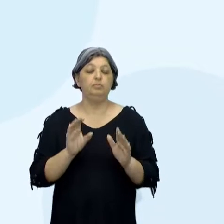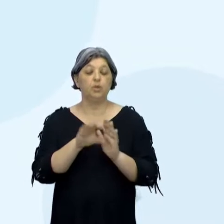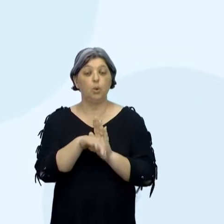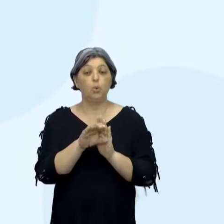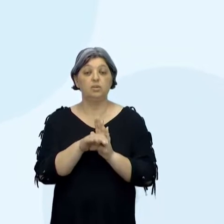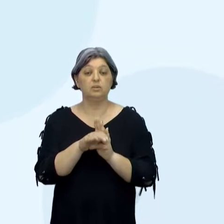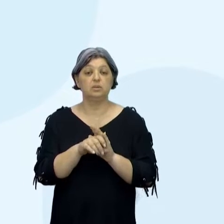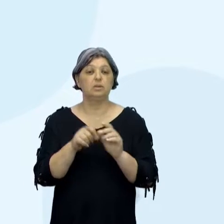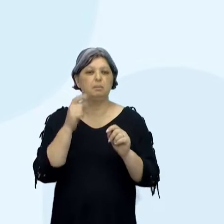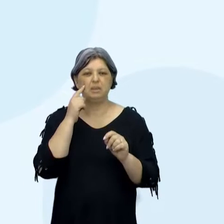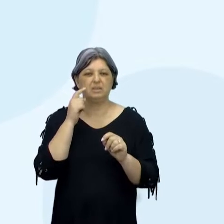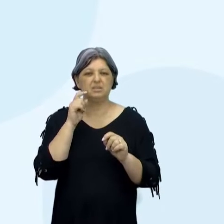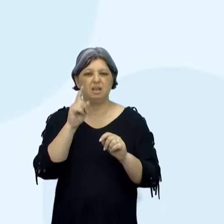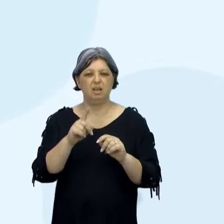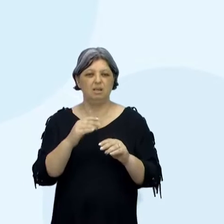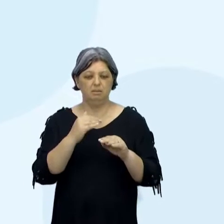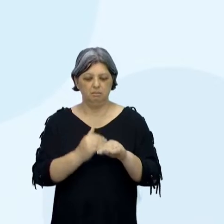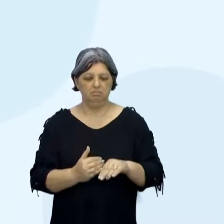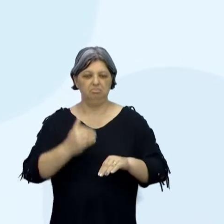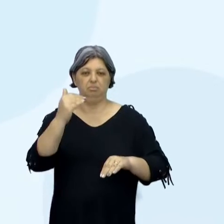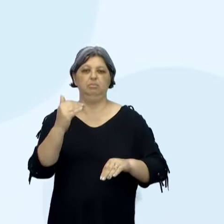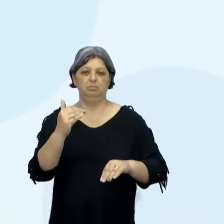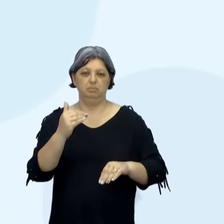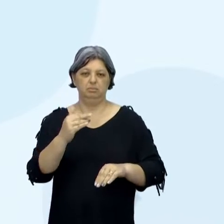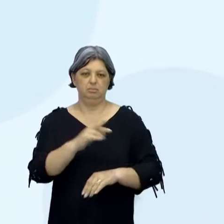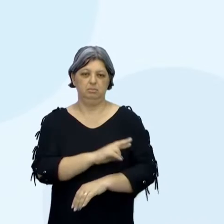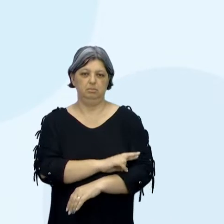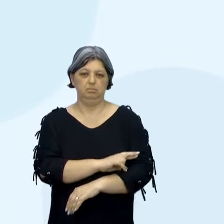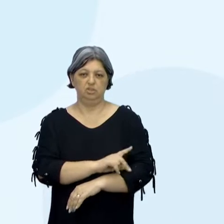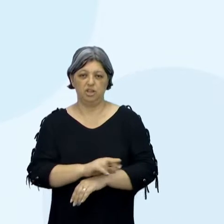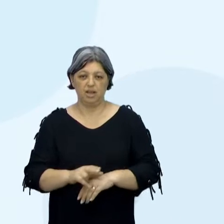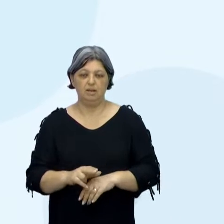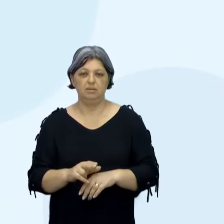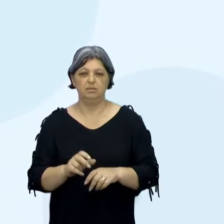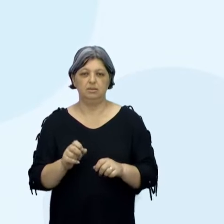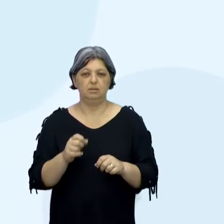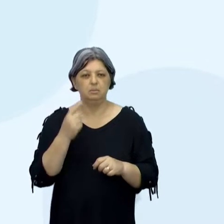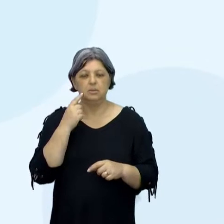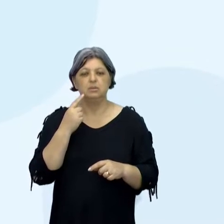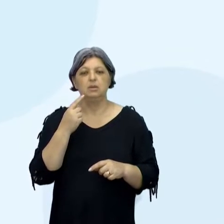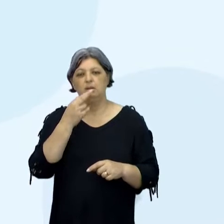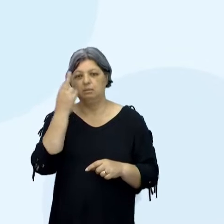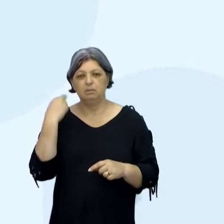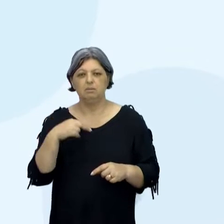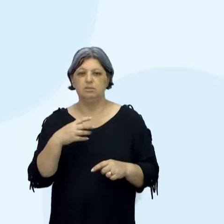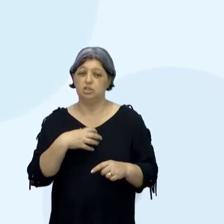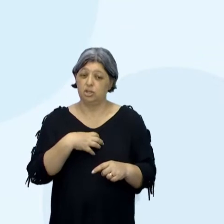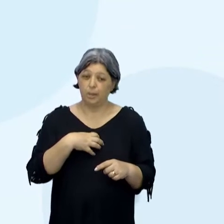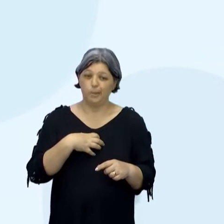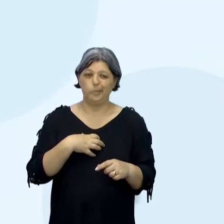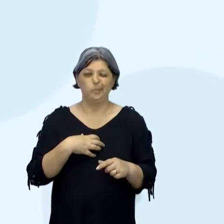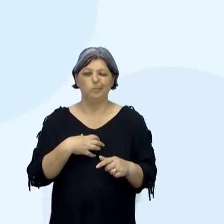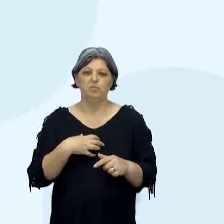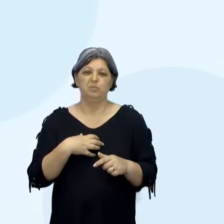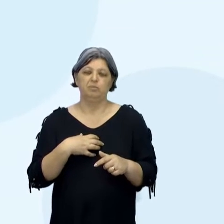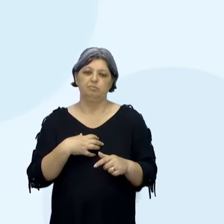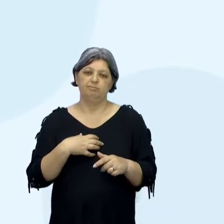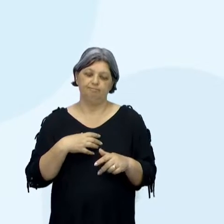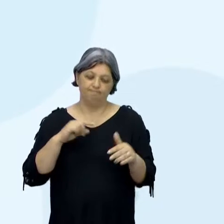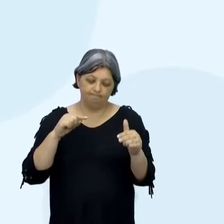de superioridade racial deve ser analisado sempre de uma forma mais profunda? Explique,